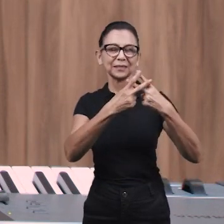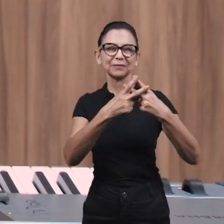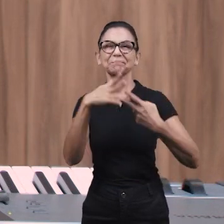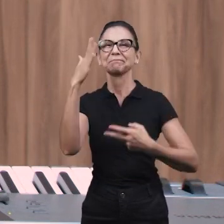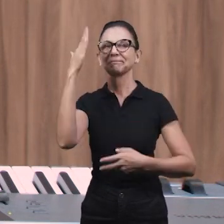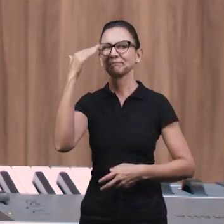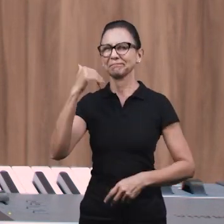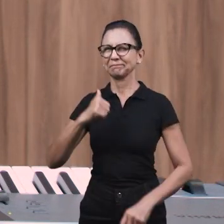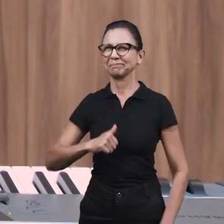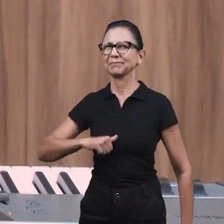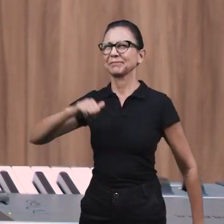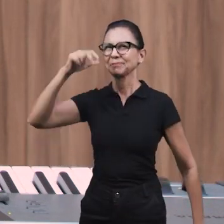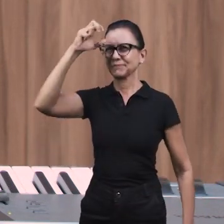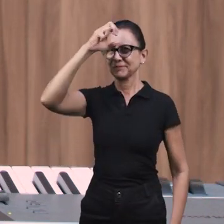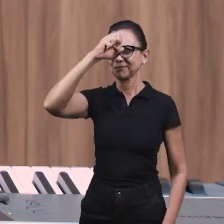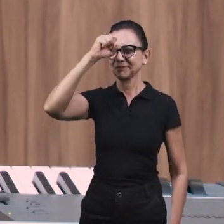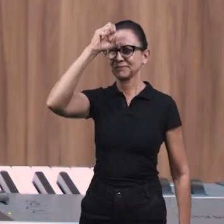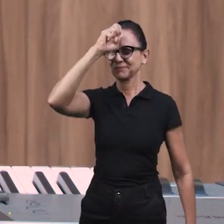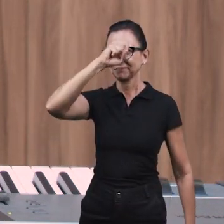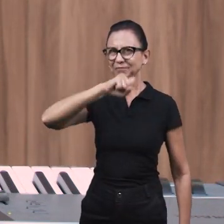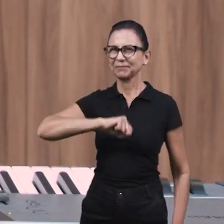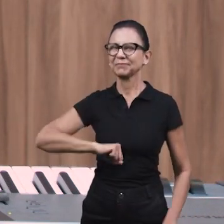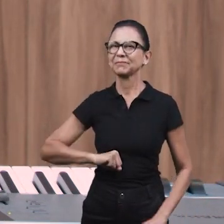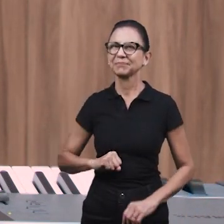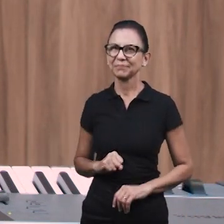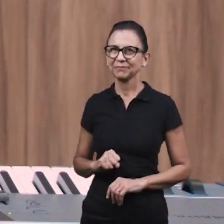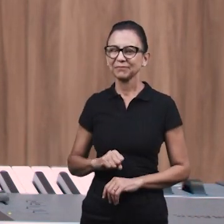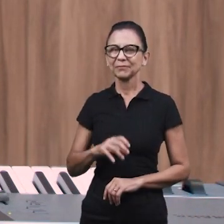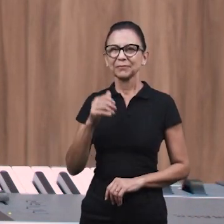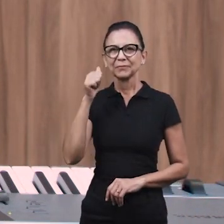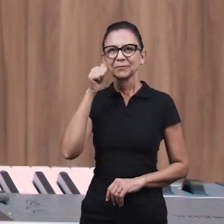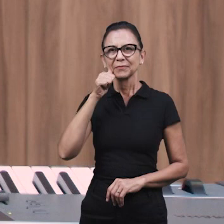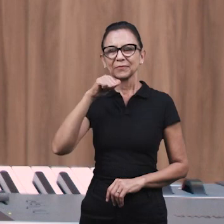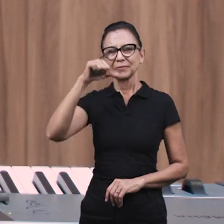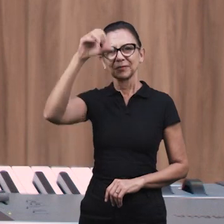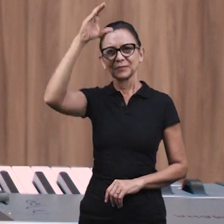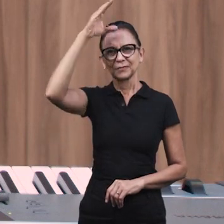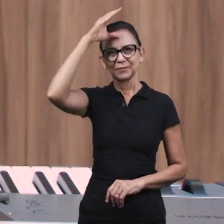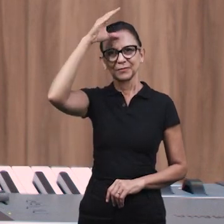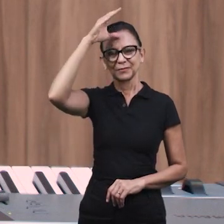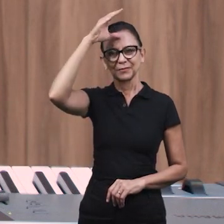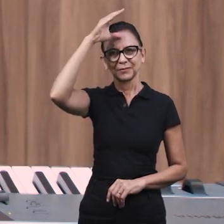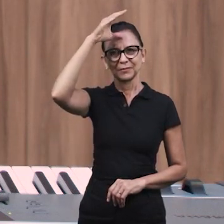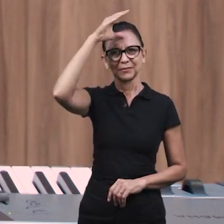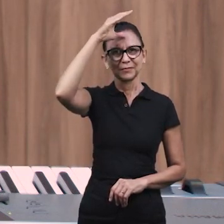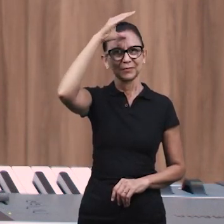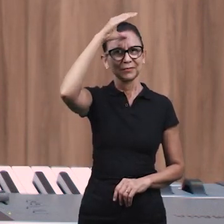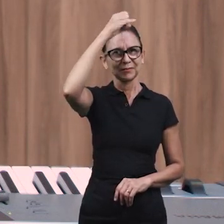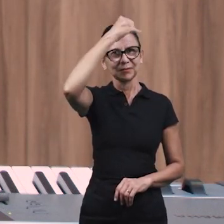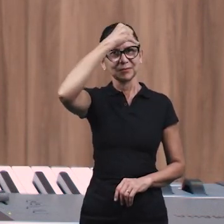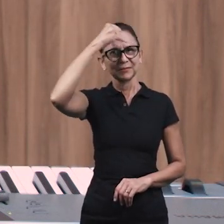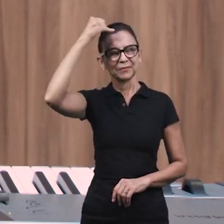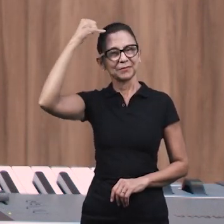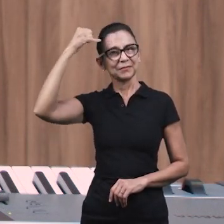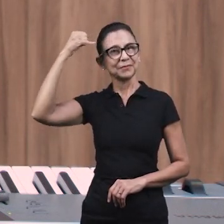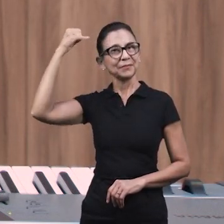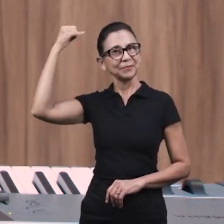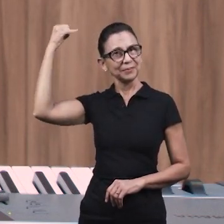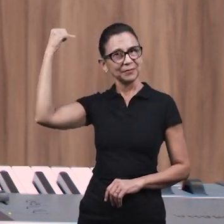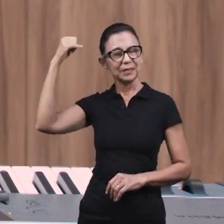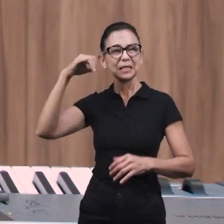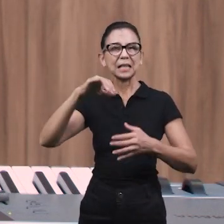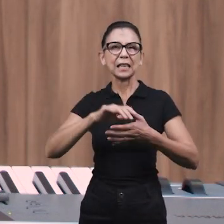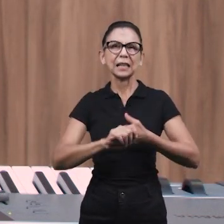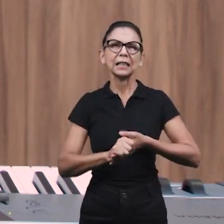que vocês aprenderam com a tia Janaína que o sustenido, ele eleva a nota um